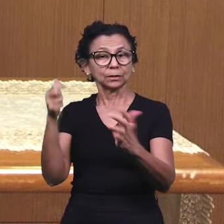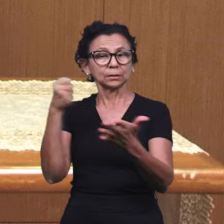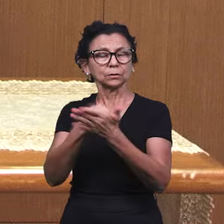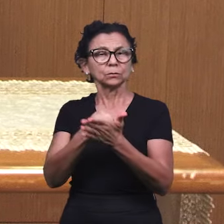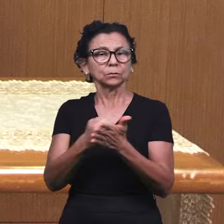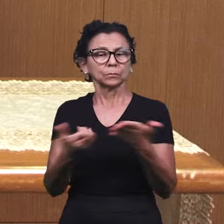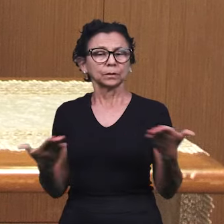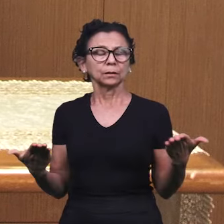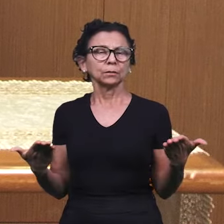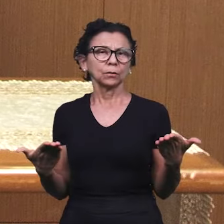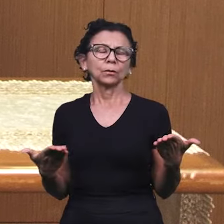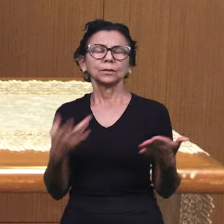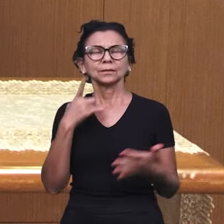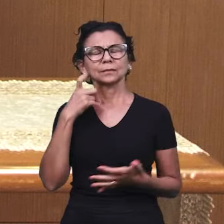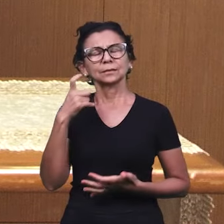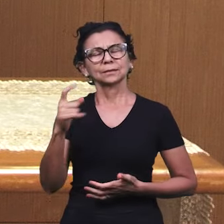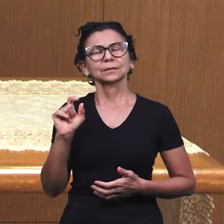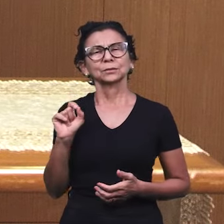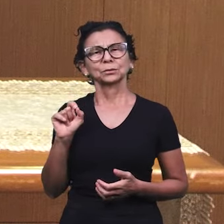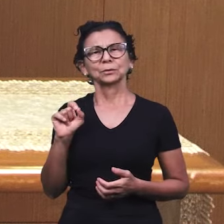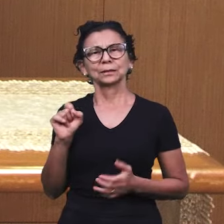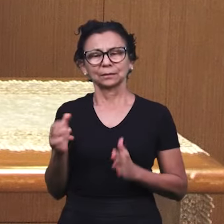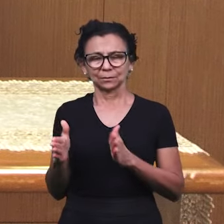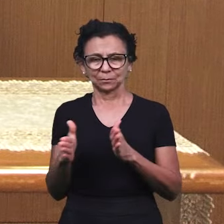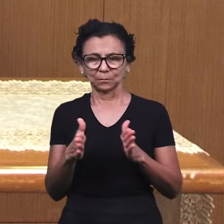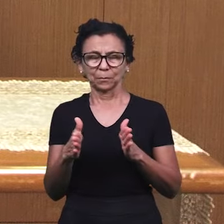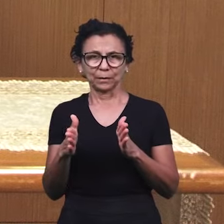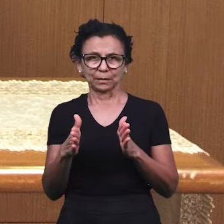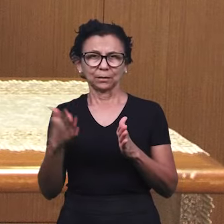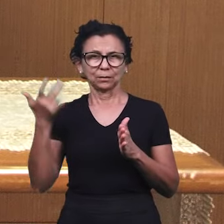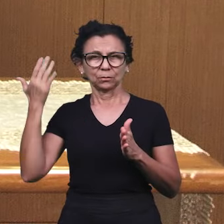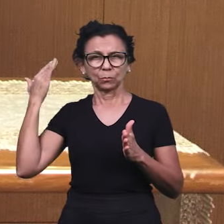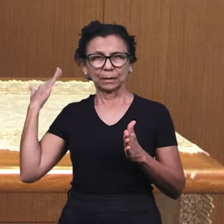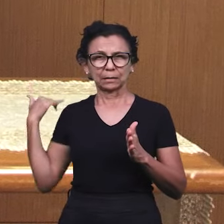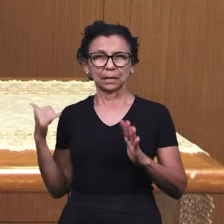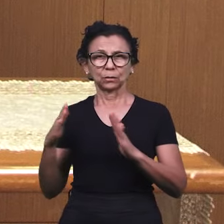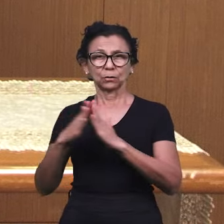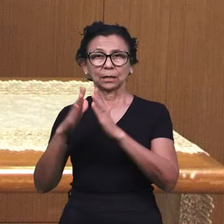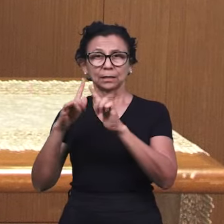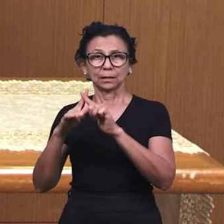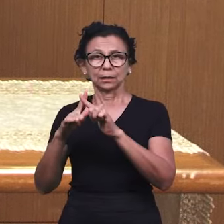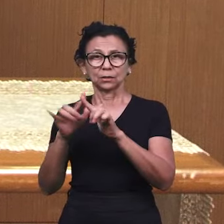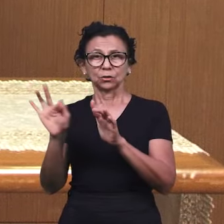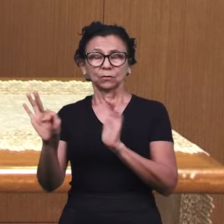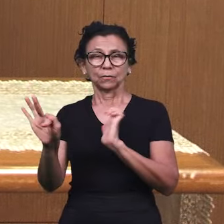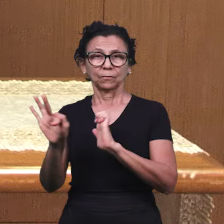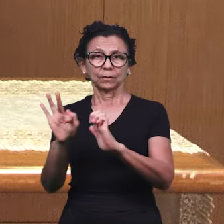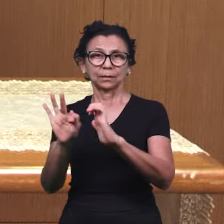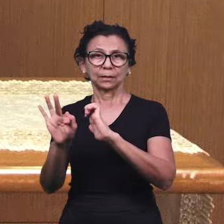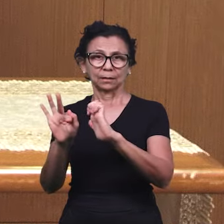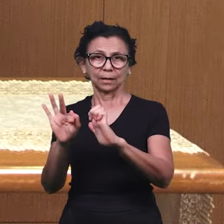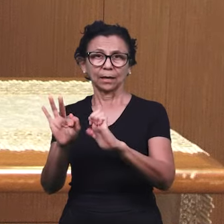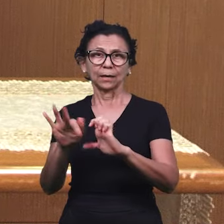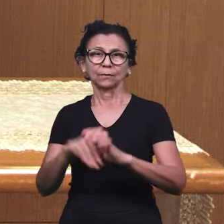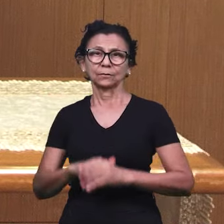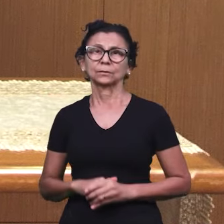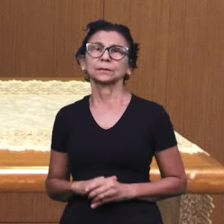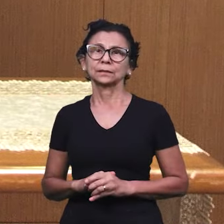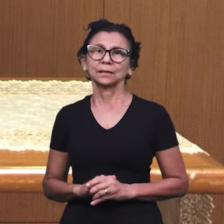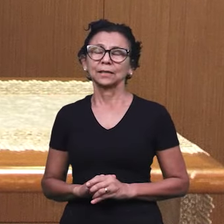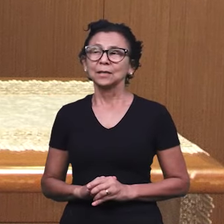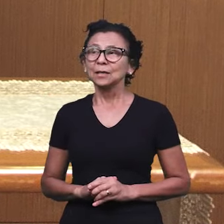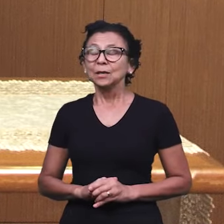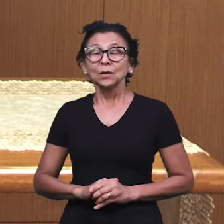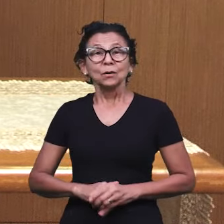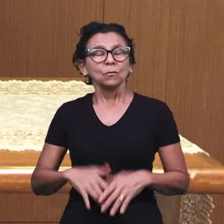agora. É interessante que o período de Filadélfia foi o período de grandes